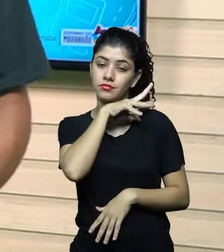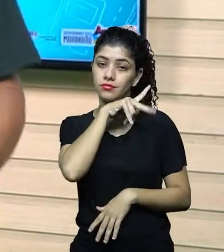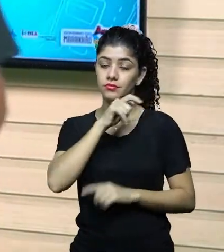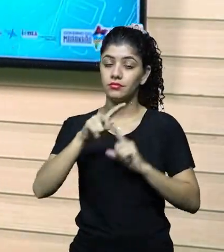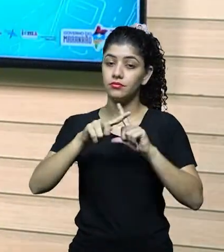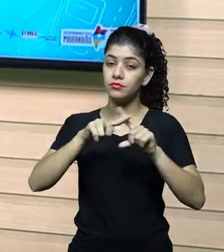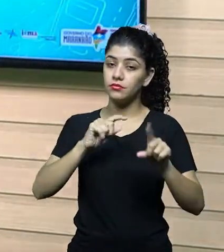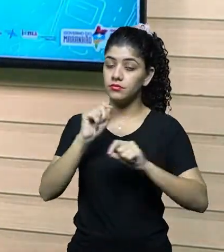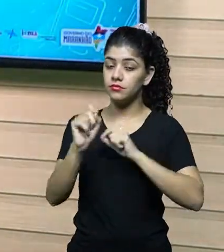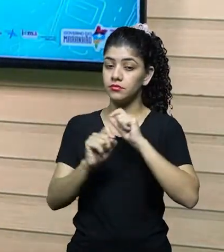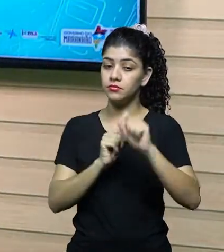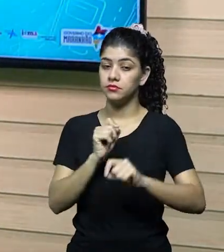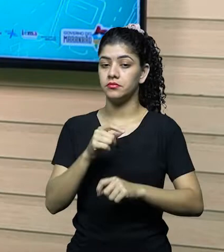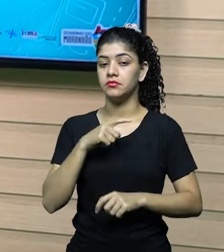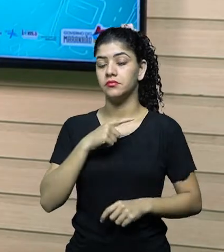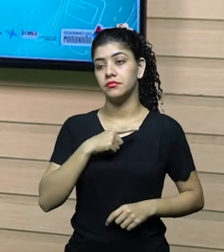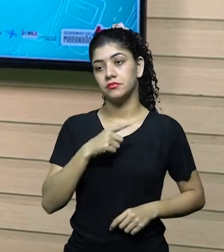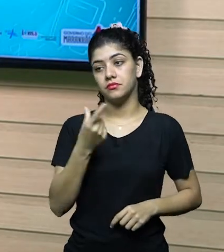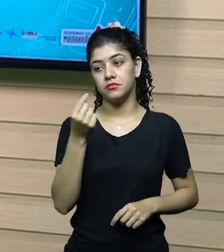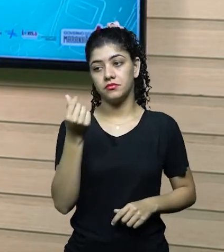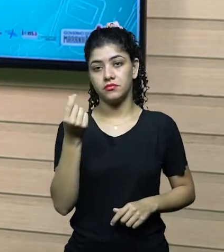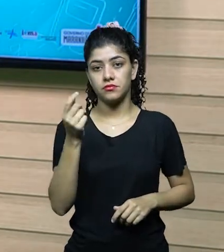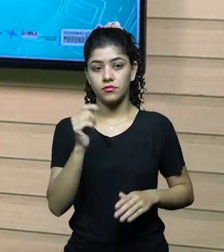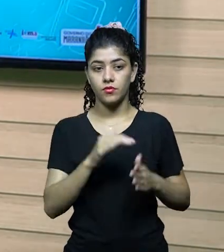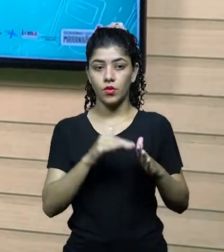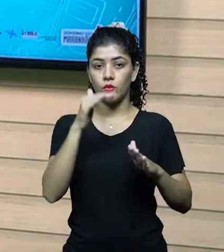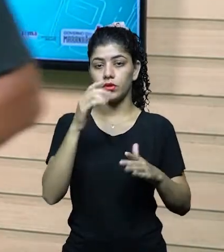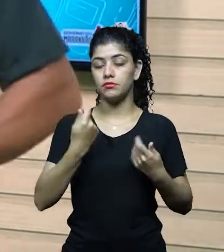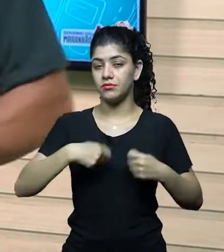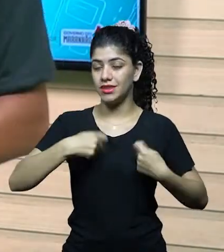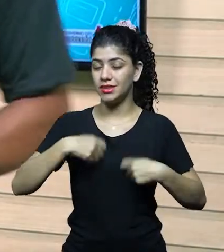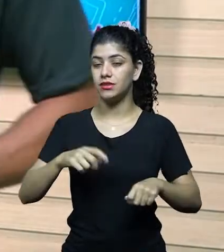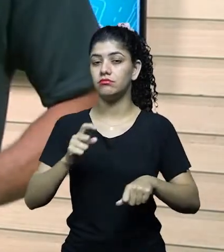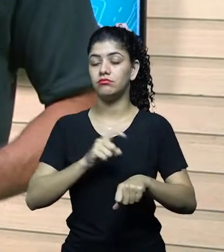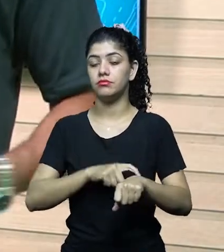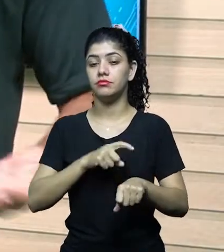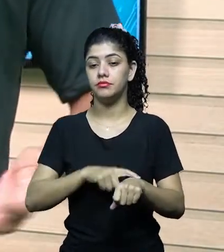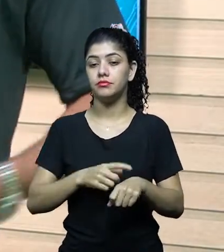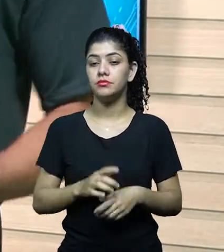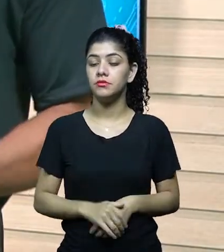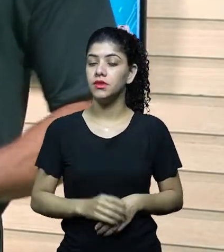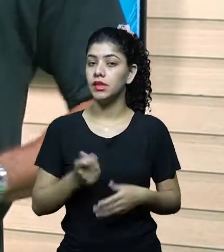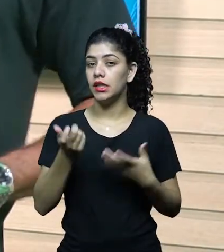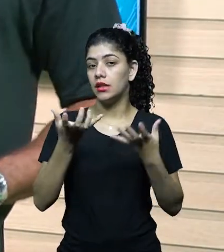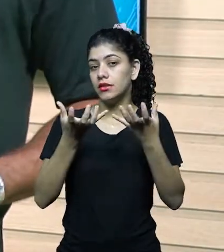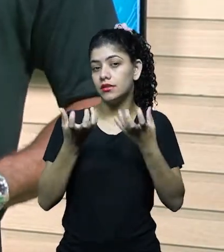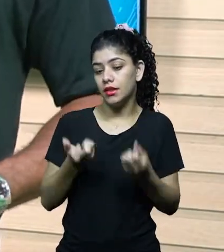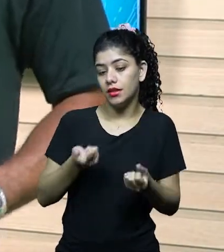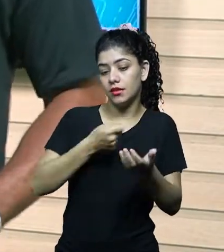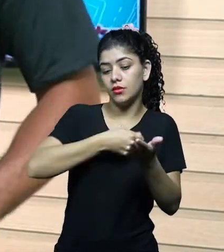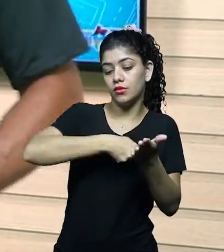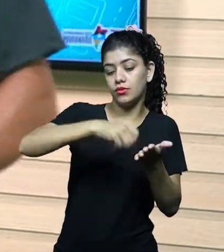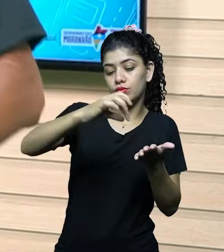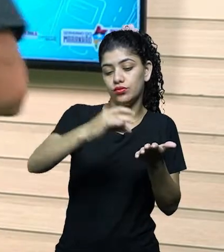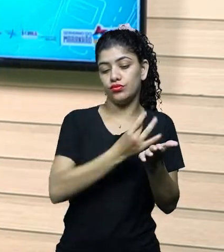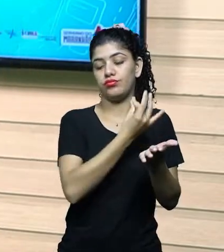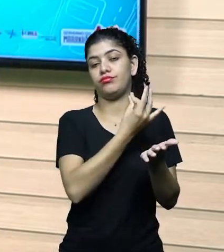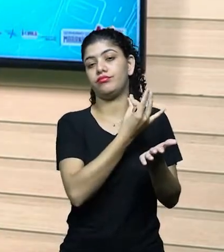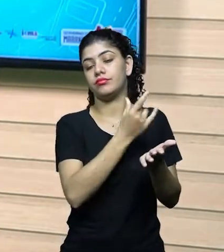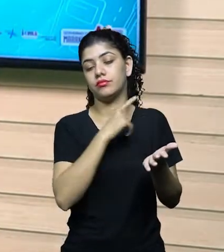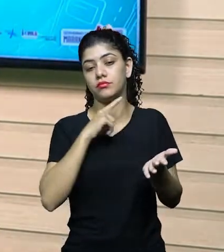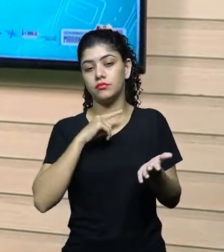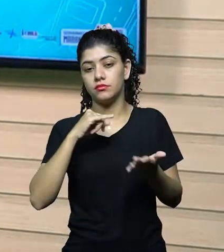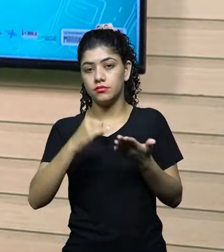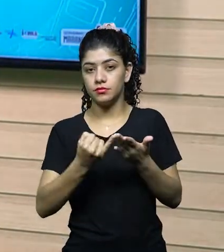conversa, por se tratar talvez de uma quantia que a pessoa esteja necessitando no momento, ela acaba assinando um contrato que pode ter um